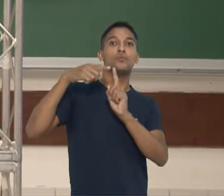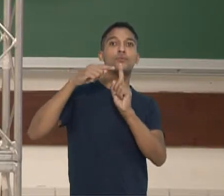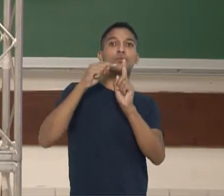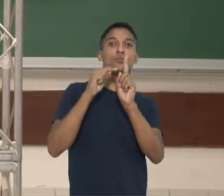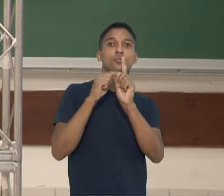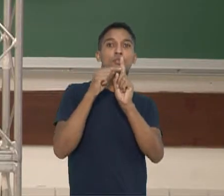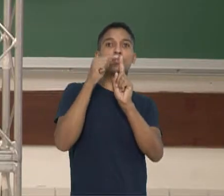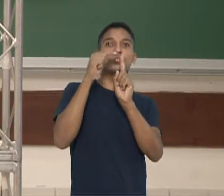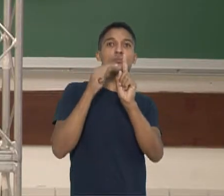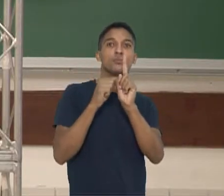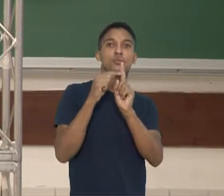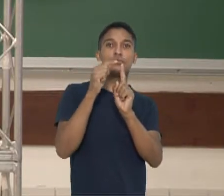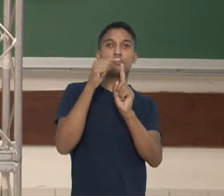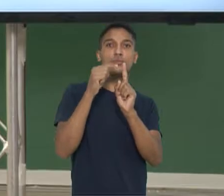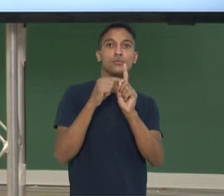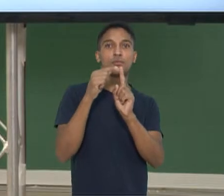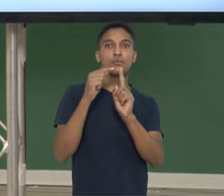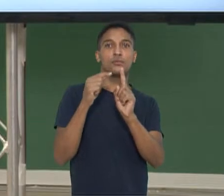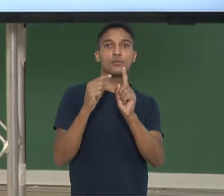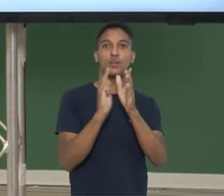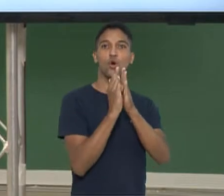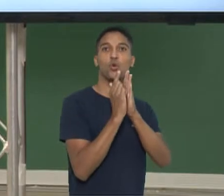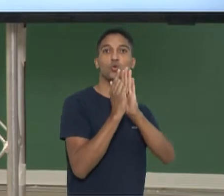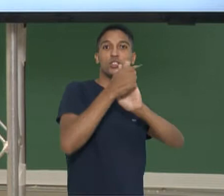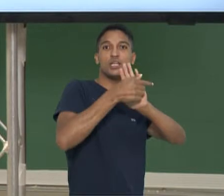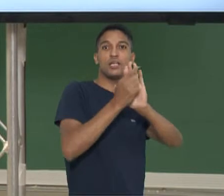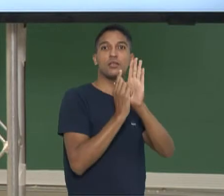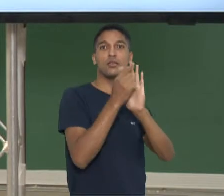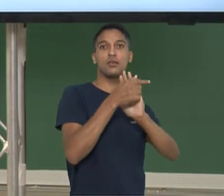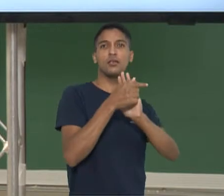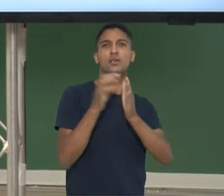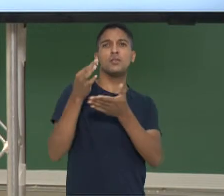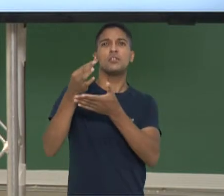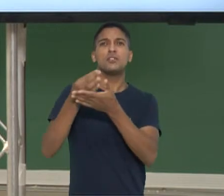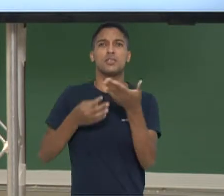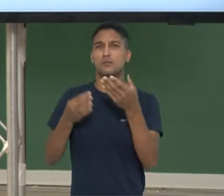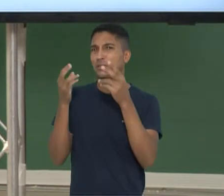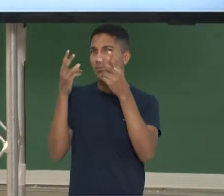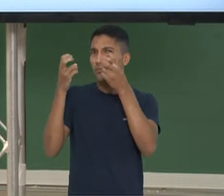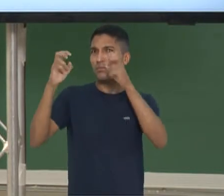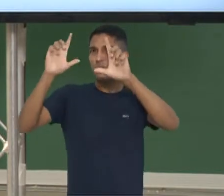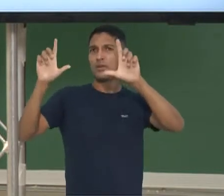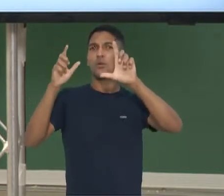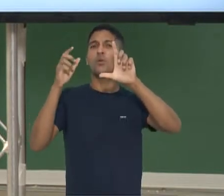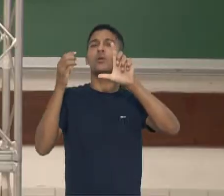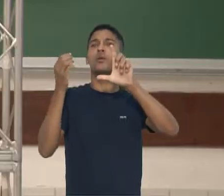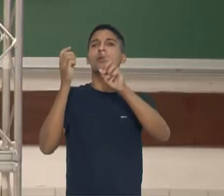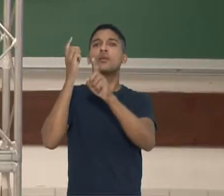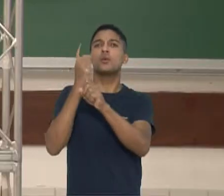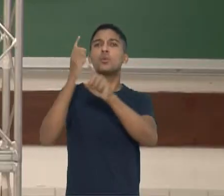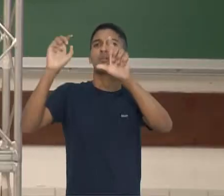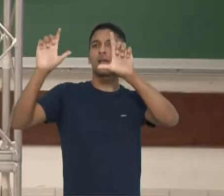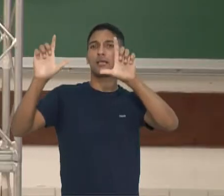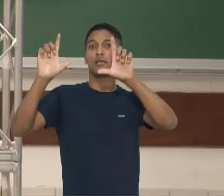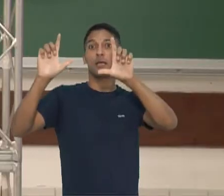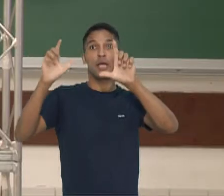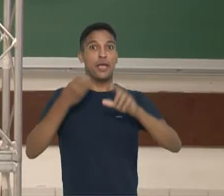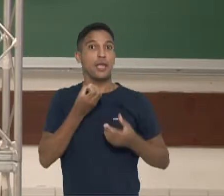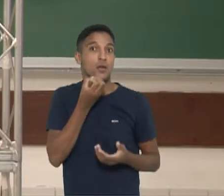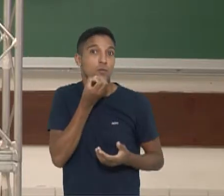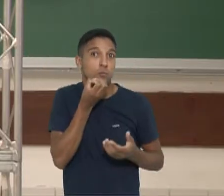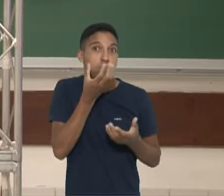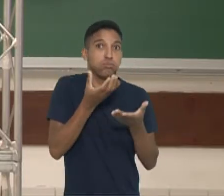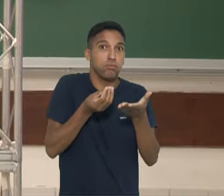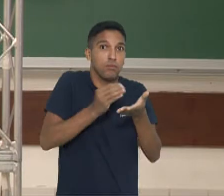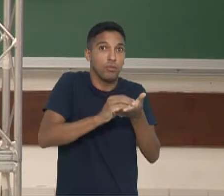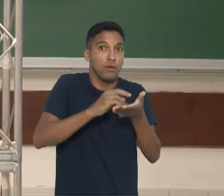uma noção ali de um outro estilo textual. Que outro estilo nós podemos encontrar nesse relato pessoal? Pense